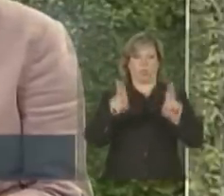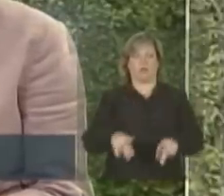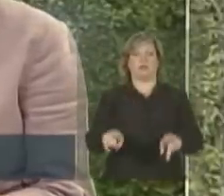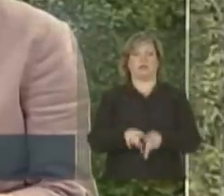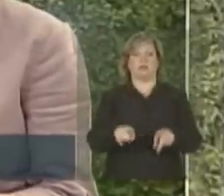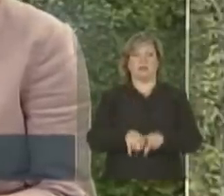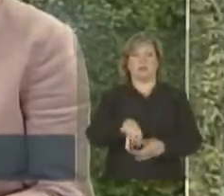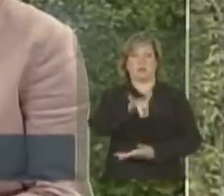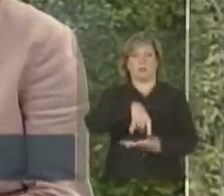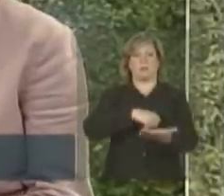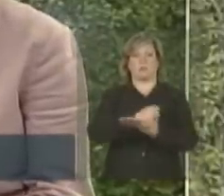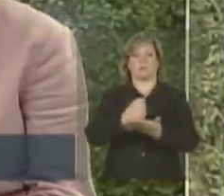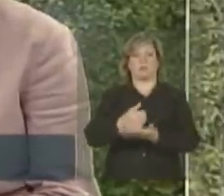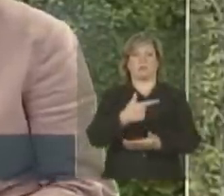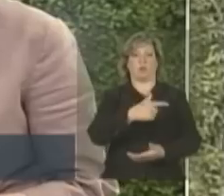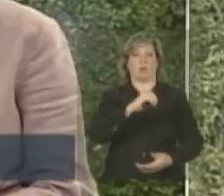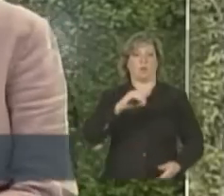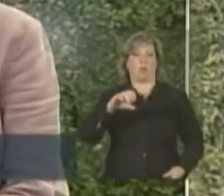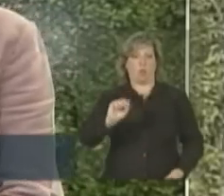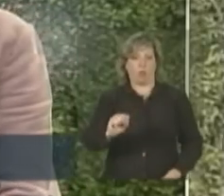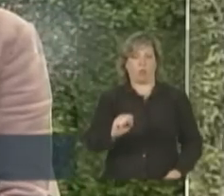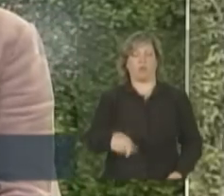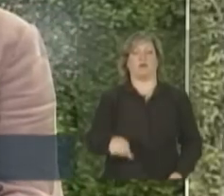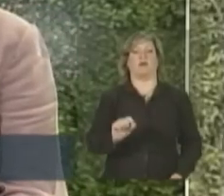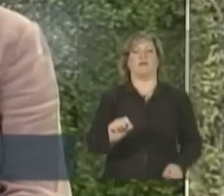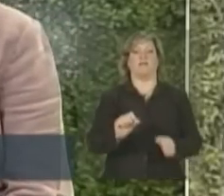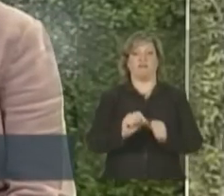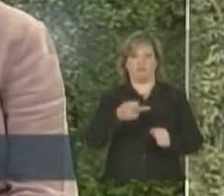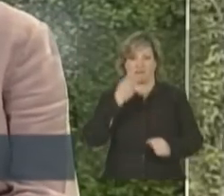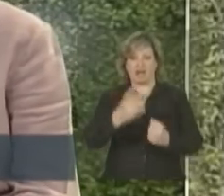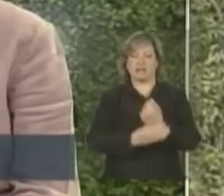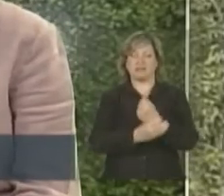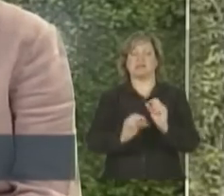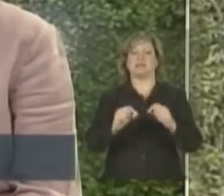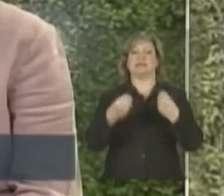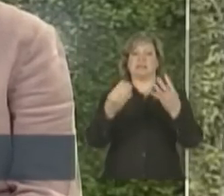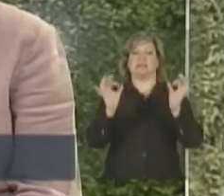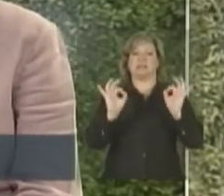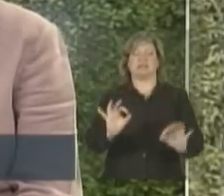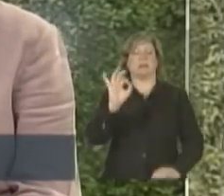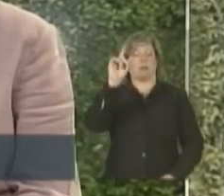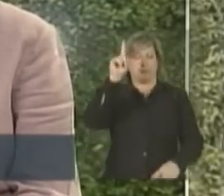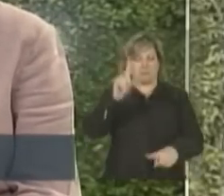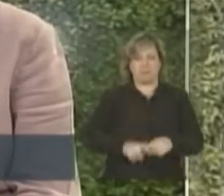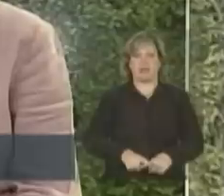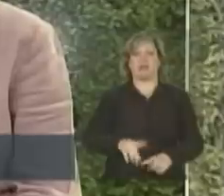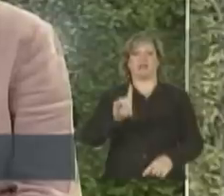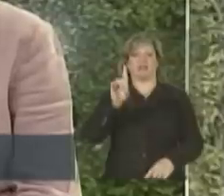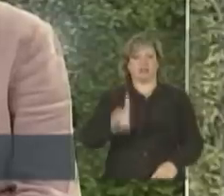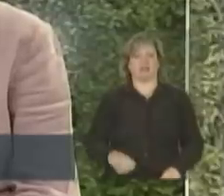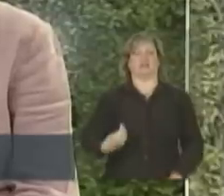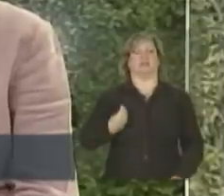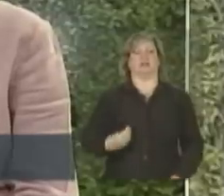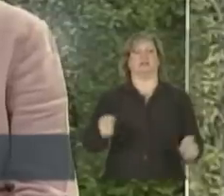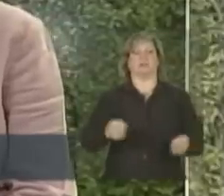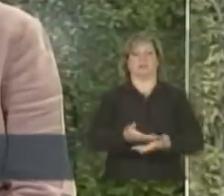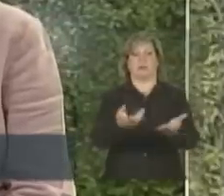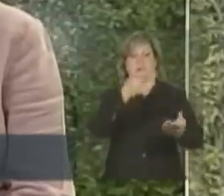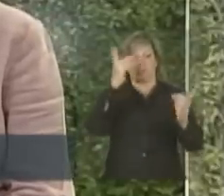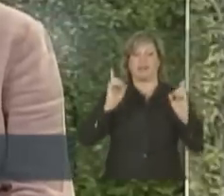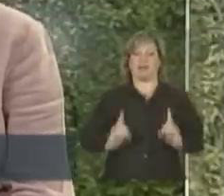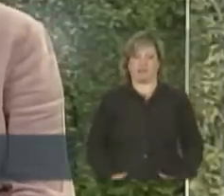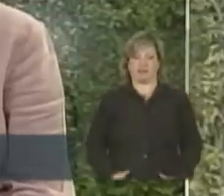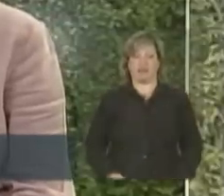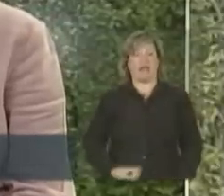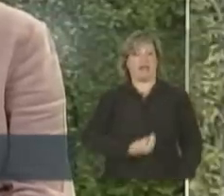Protocolo Facultativo em 2008, que asseguram o pleno exercício dos direitos para as pessoas com deficiência. No Viver